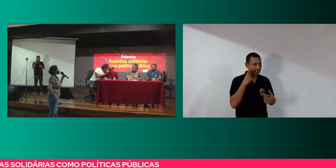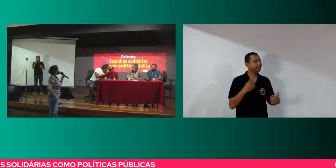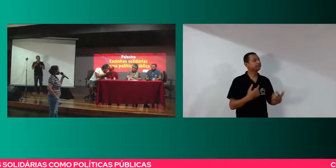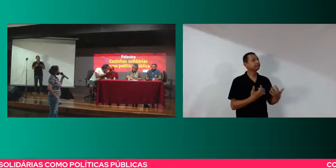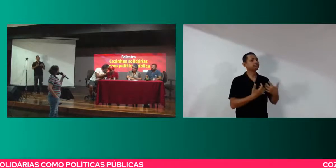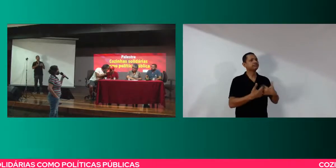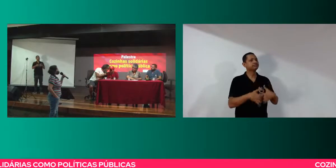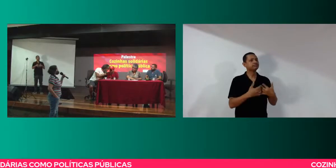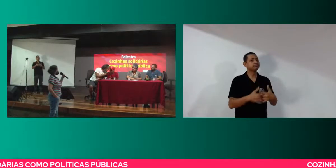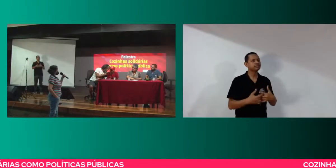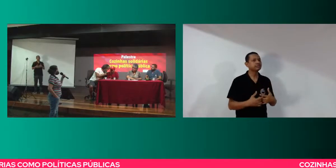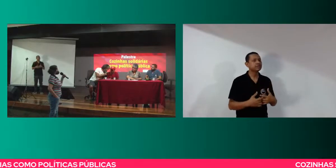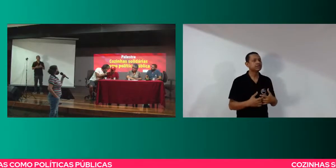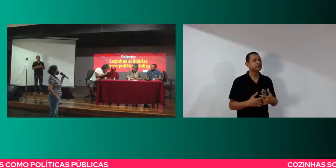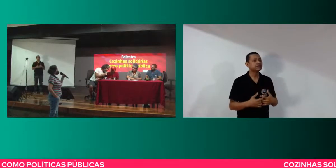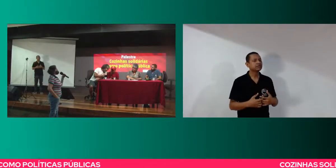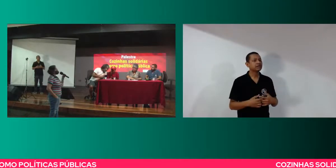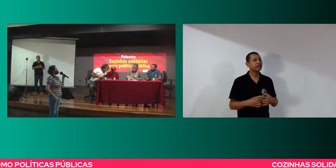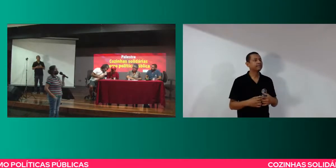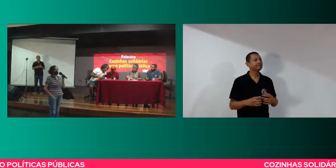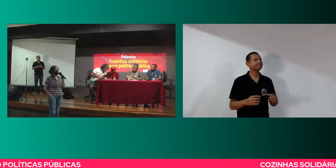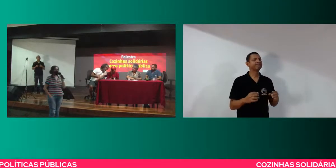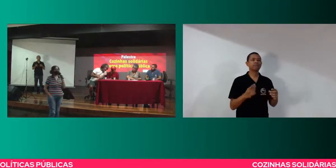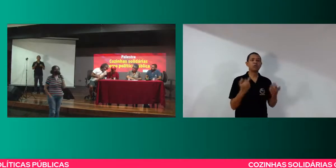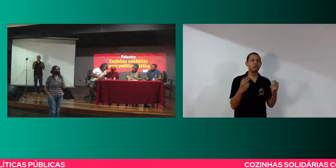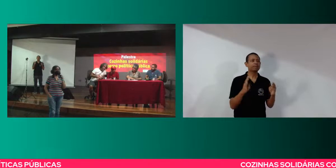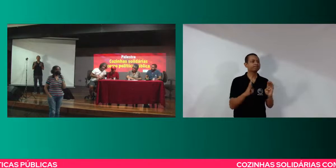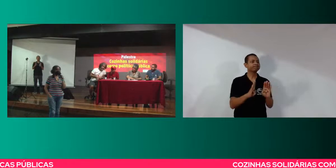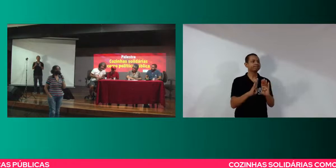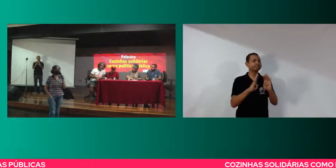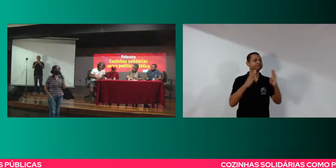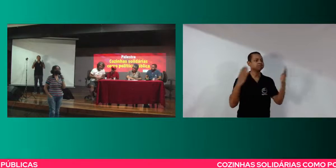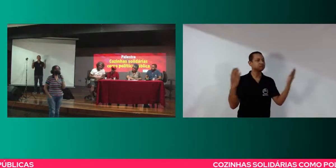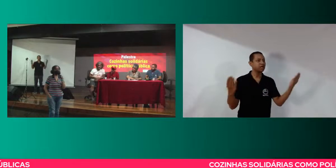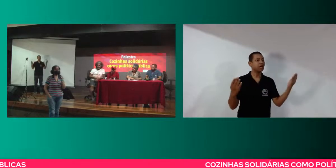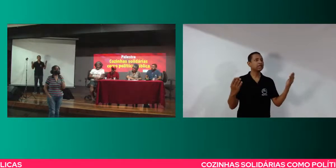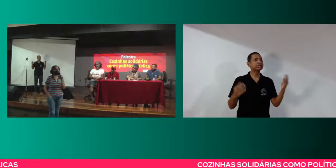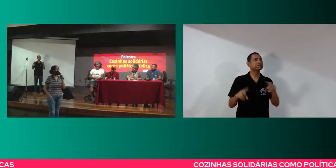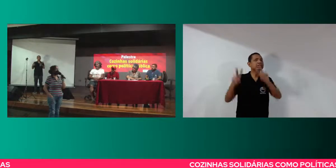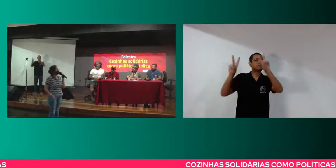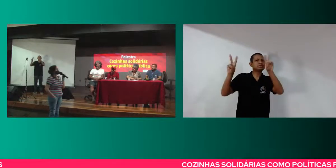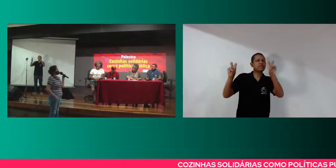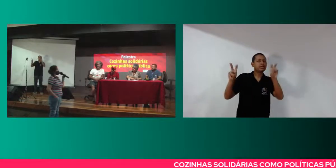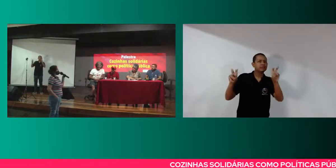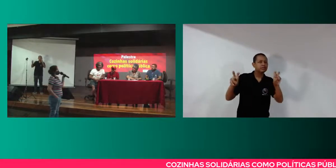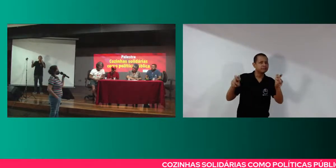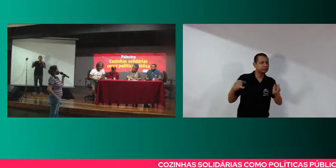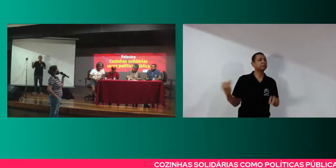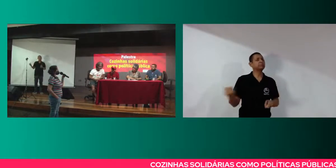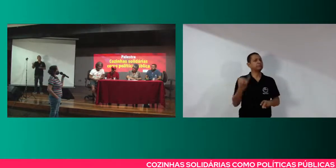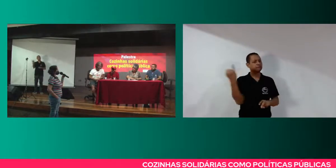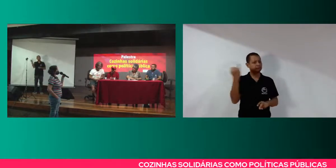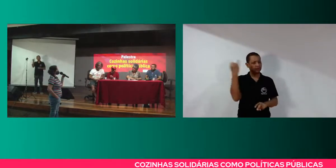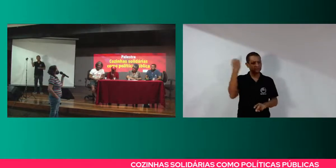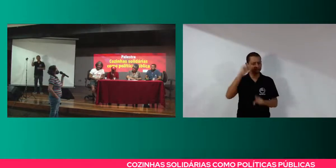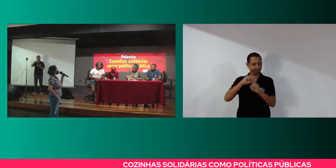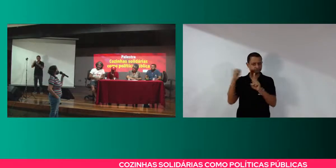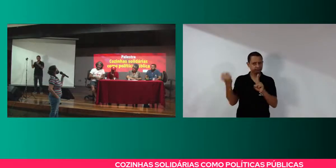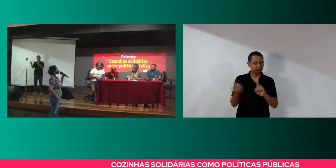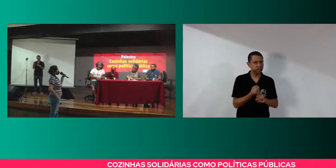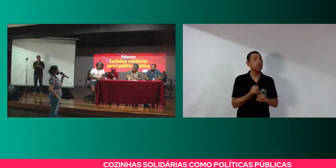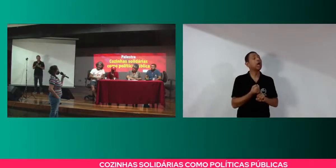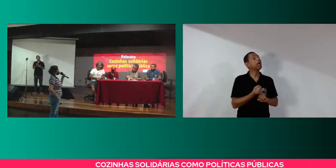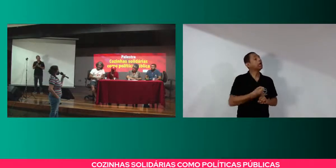para essas questões sociais para essas questões e são tão sérias e precisa tá forma nós estamos